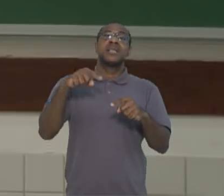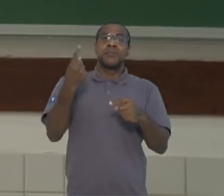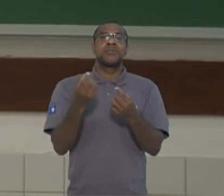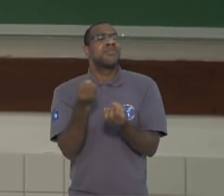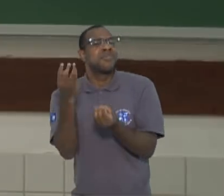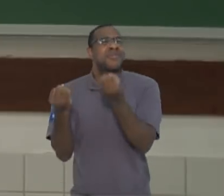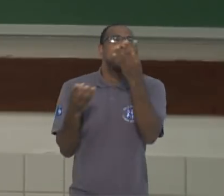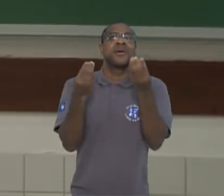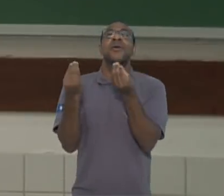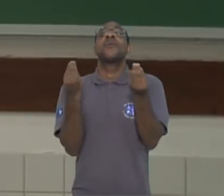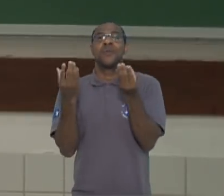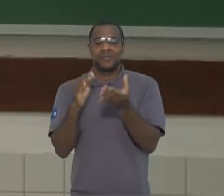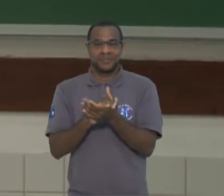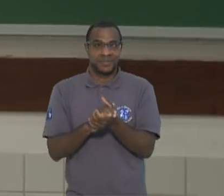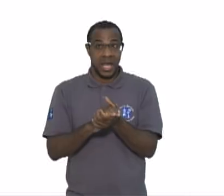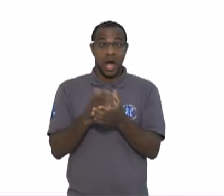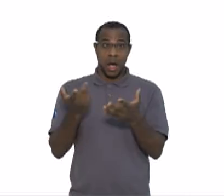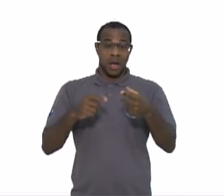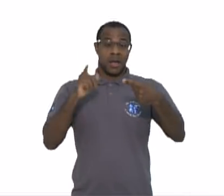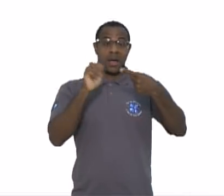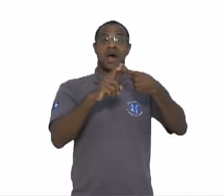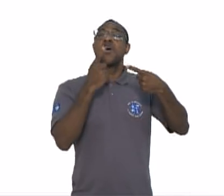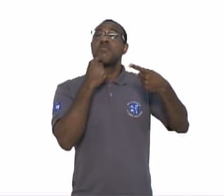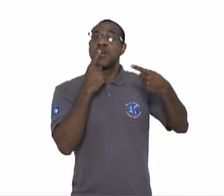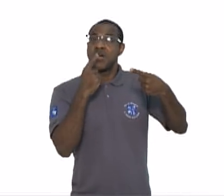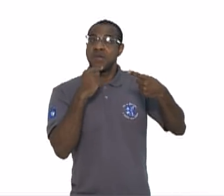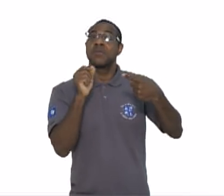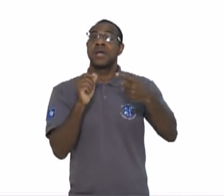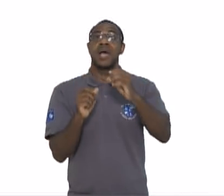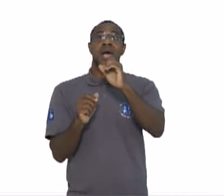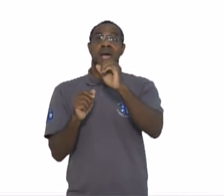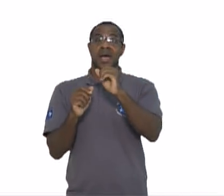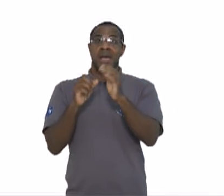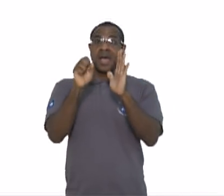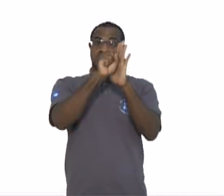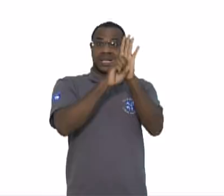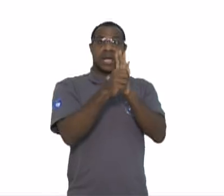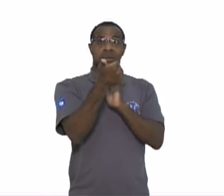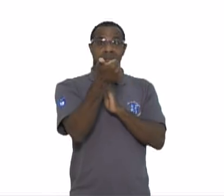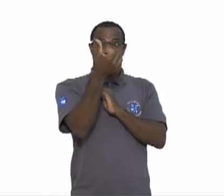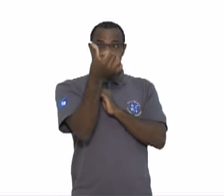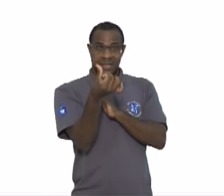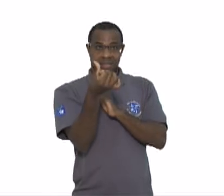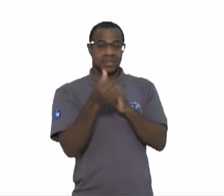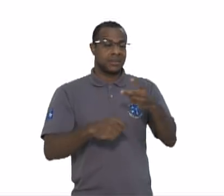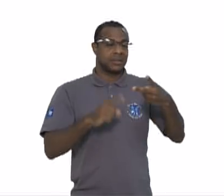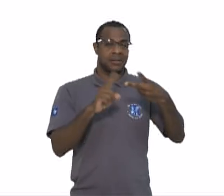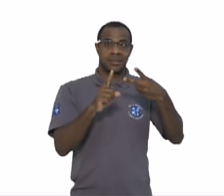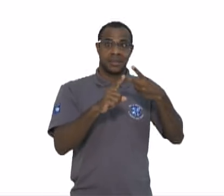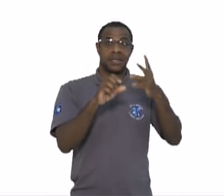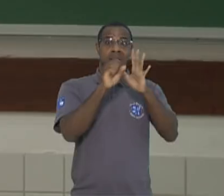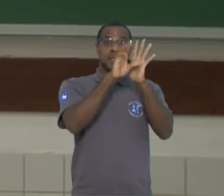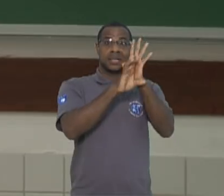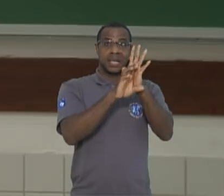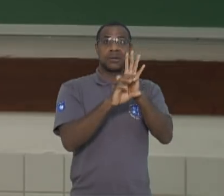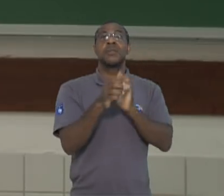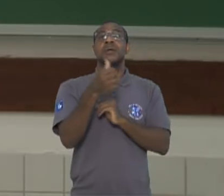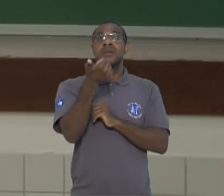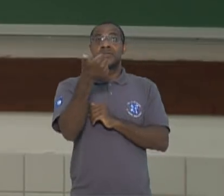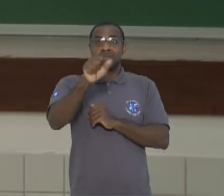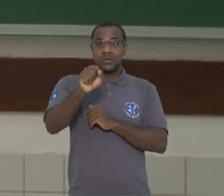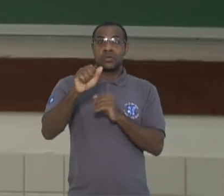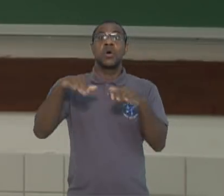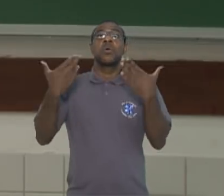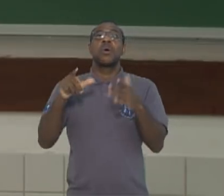é? Alternativa vermelha, século XVI. Alternativa azul, século XVIII. Qual